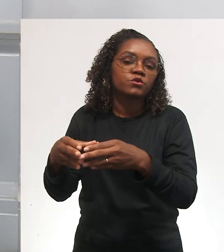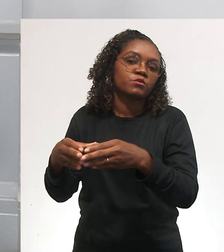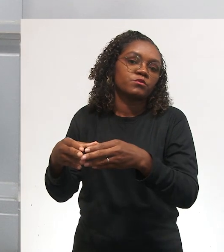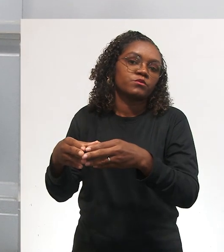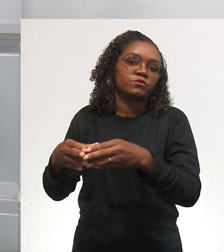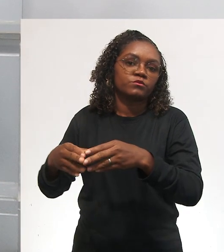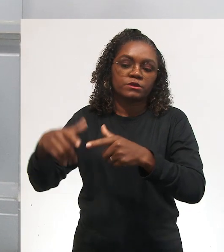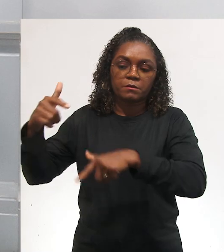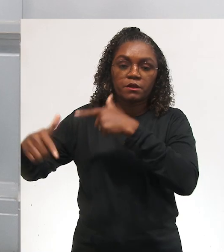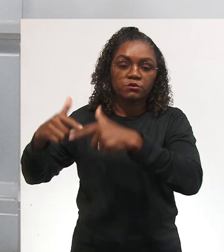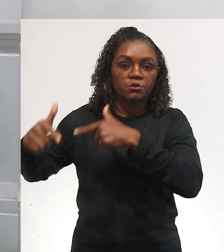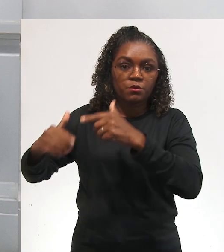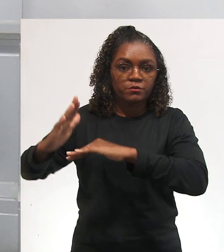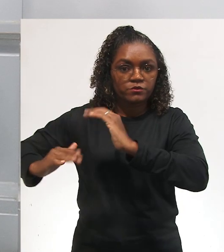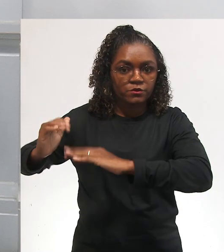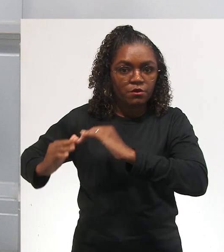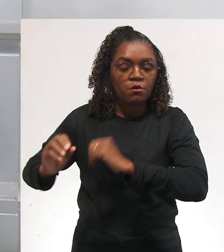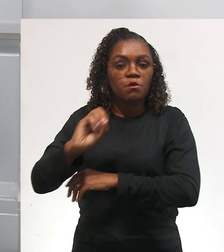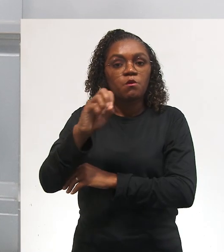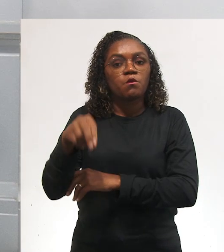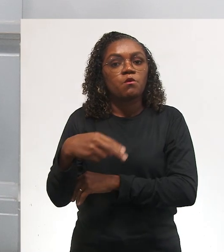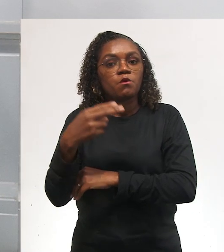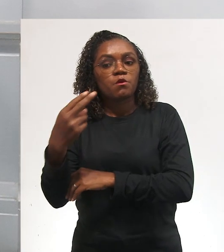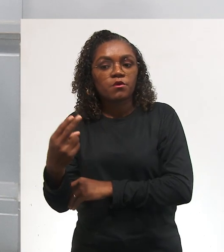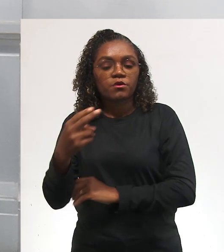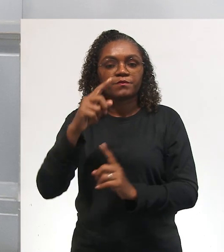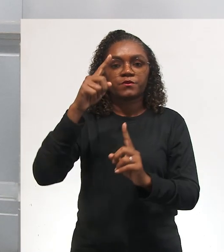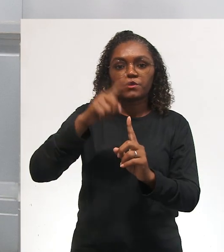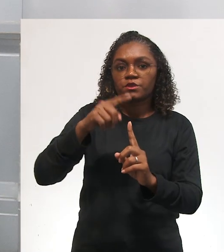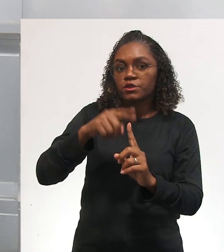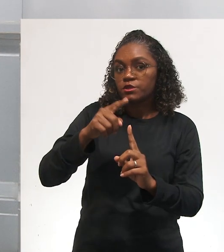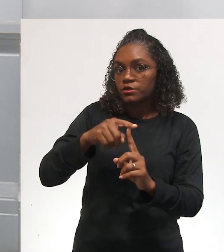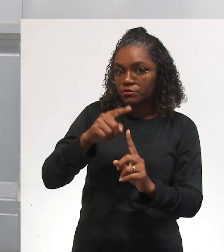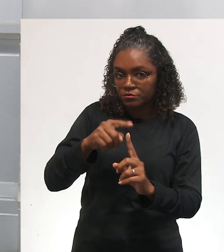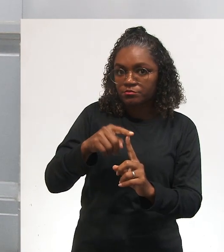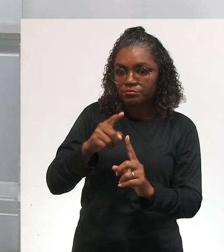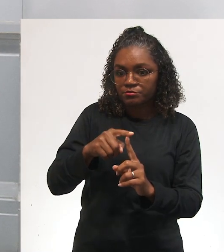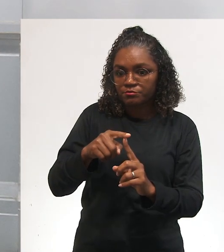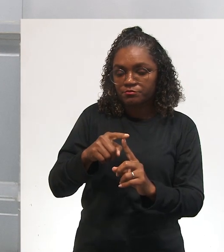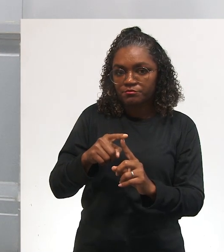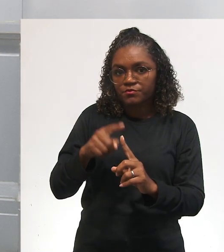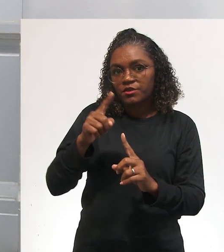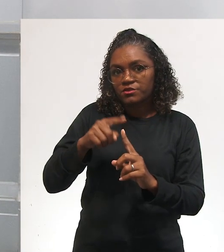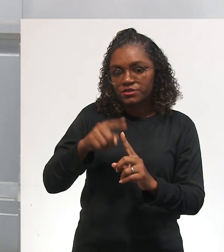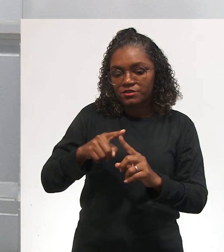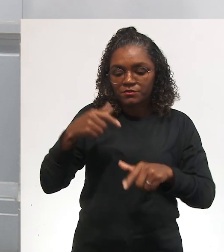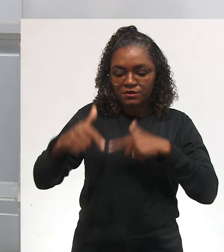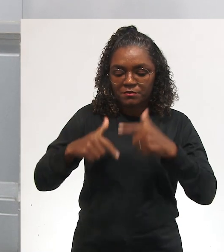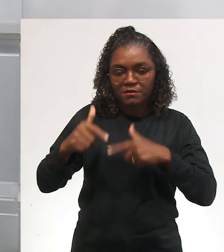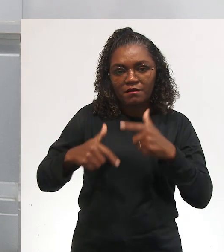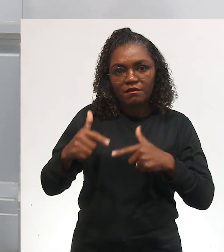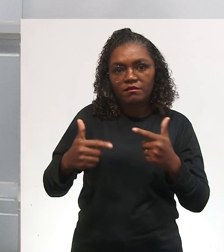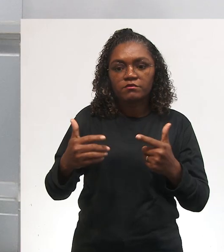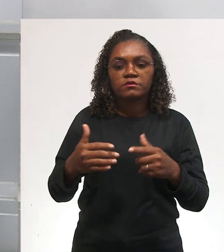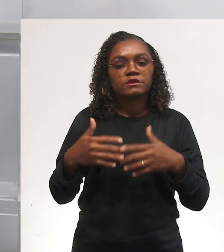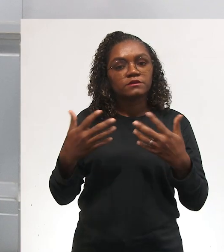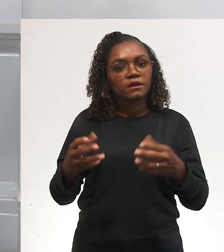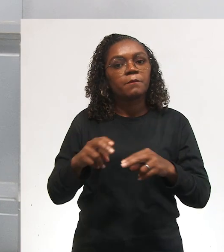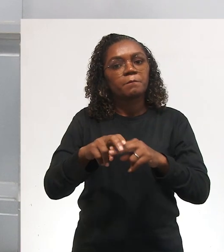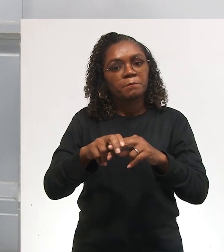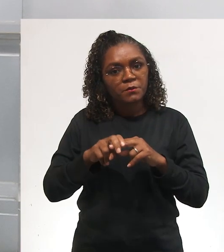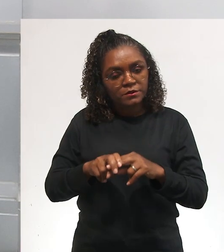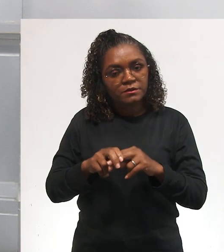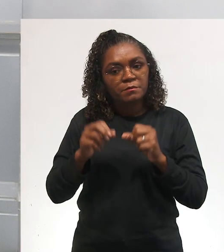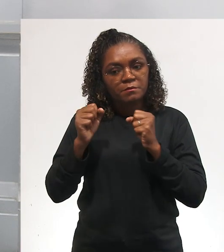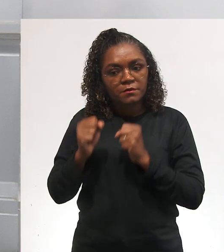né? Ou elas podem estar ligadas à forma que alguma atividade é feita. Então, a gente pode